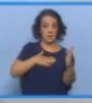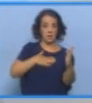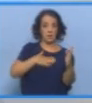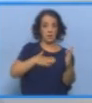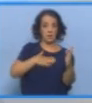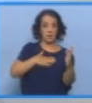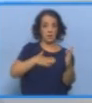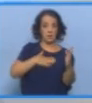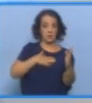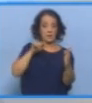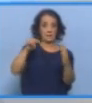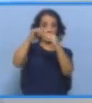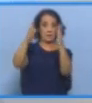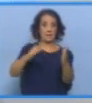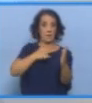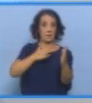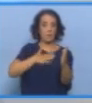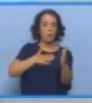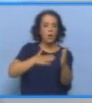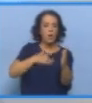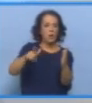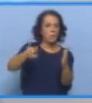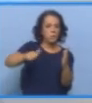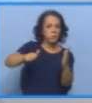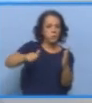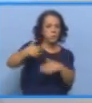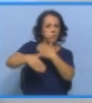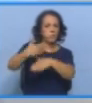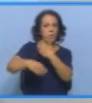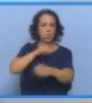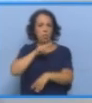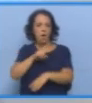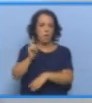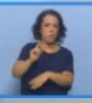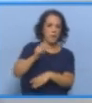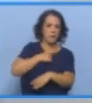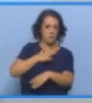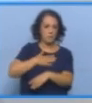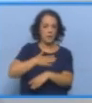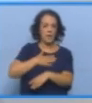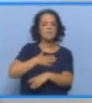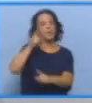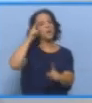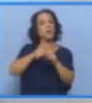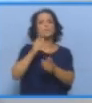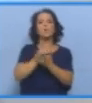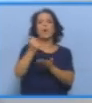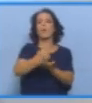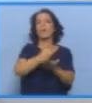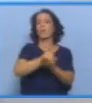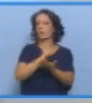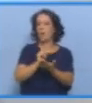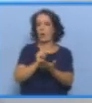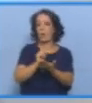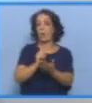digamos, a viabilidade de uma empresa ou então a rentabilidade de uma empresa não se deve ver apenas pelos lucros criados, mas pelos postos